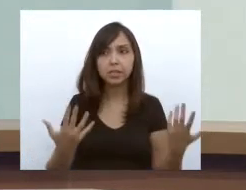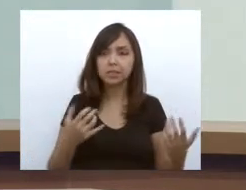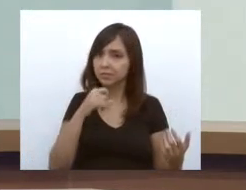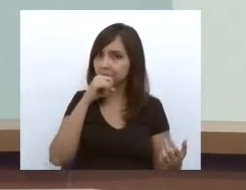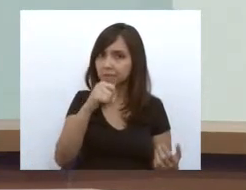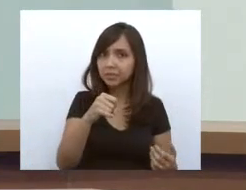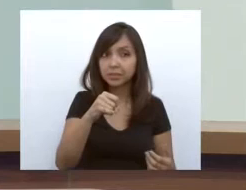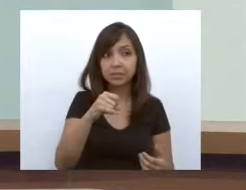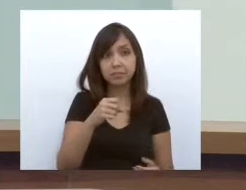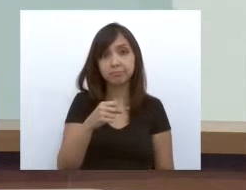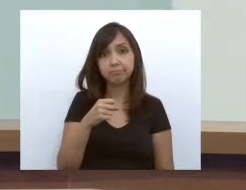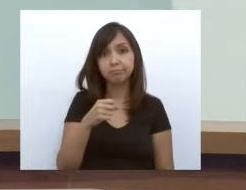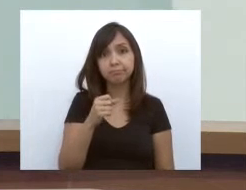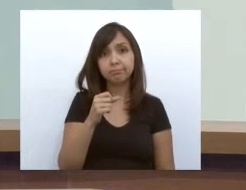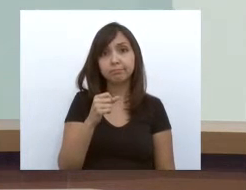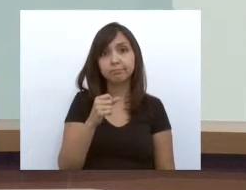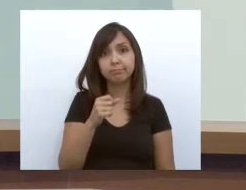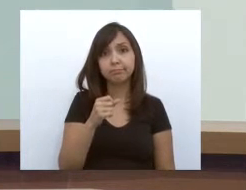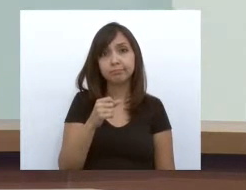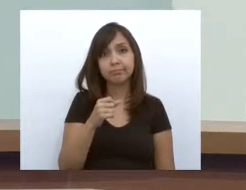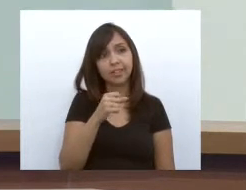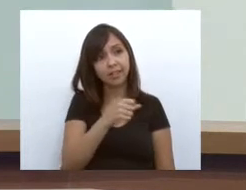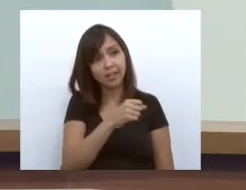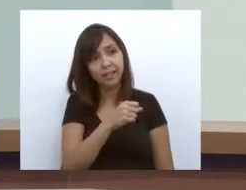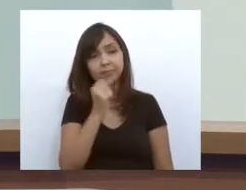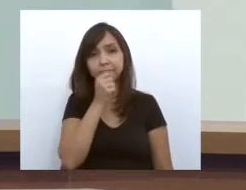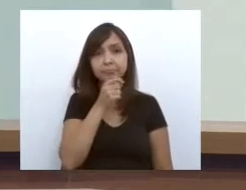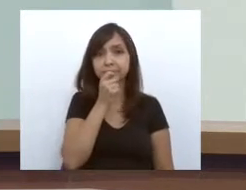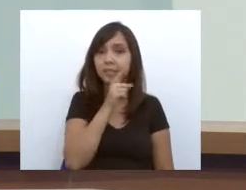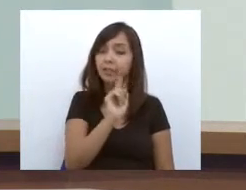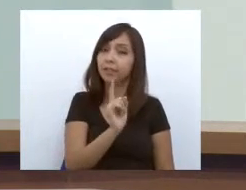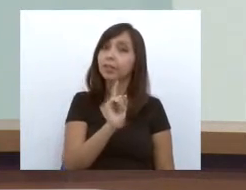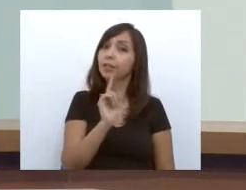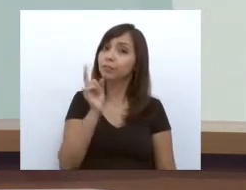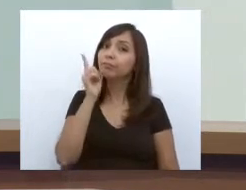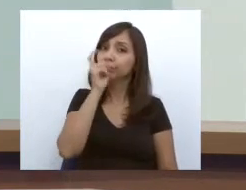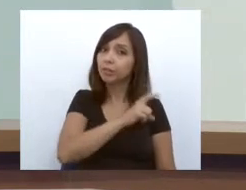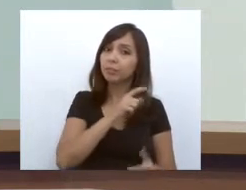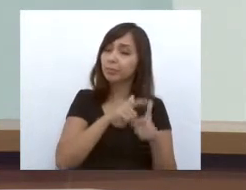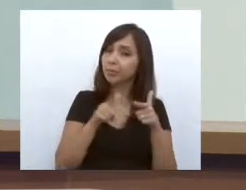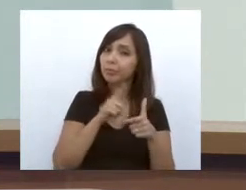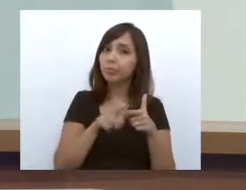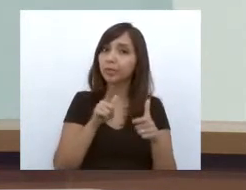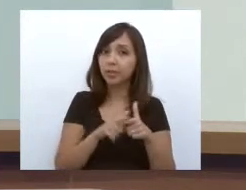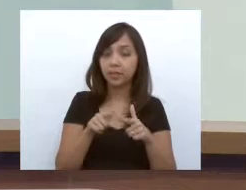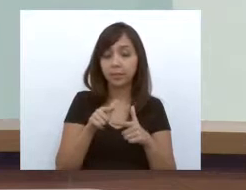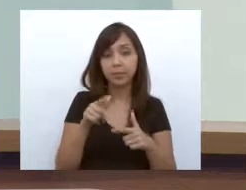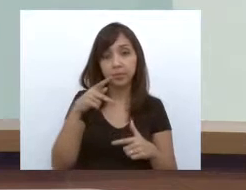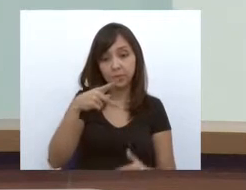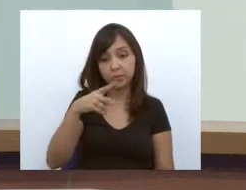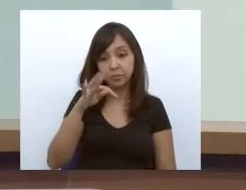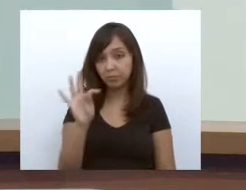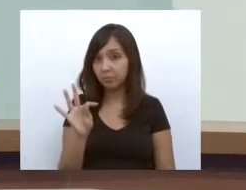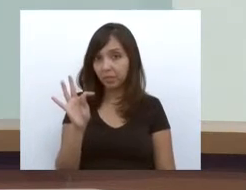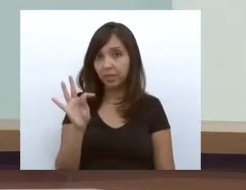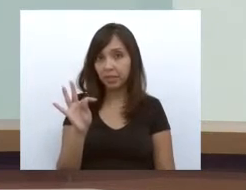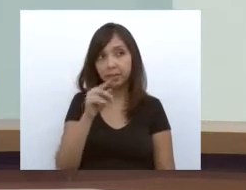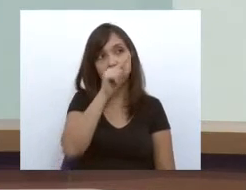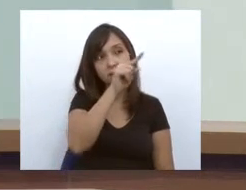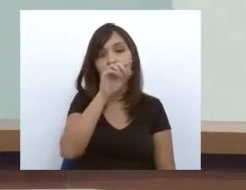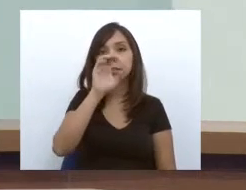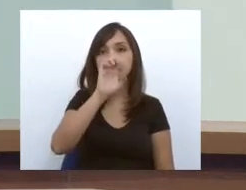fosse cômico, seria trágico, porque o Partido dos Trabalhadores... Nós temos ali o Céu